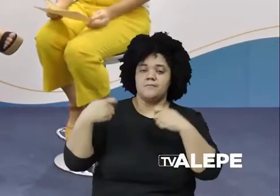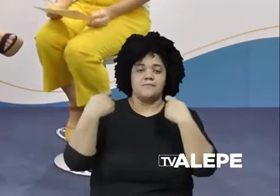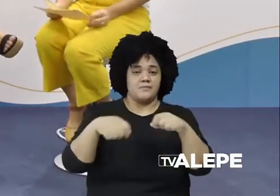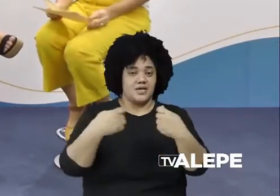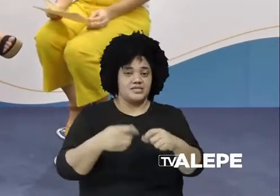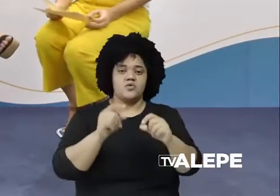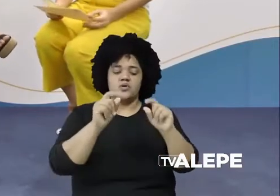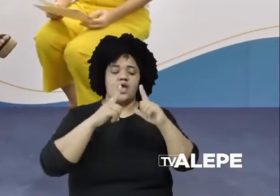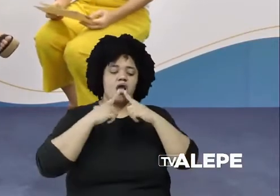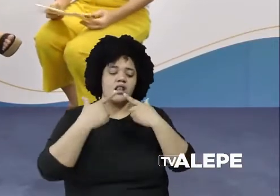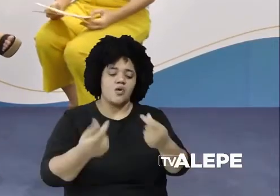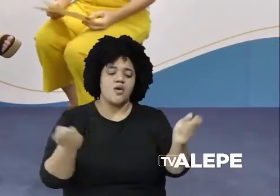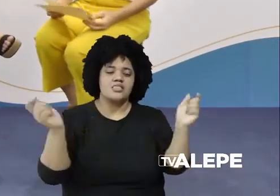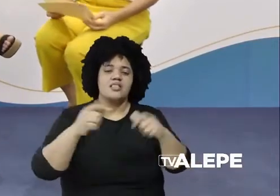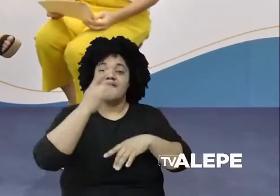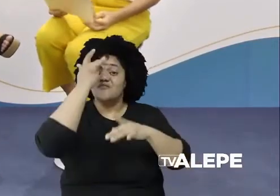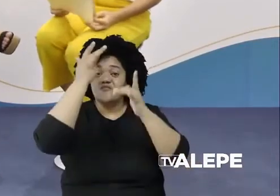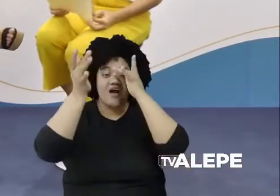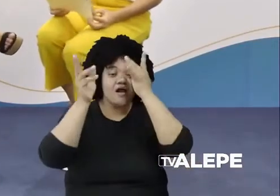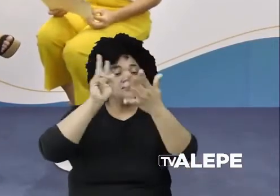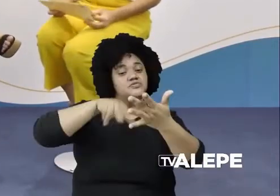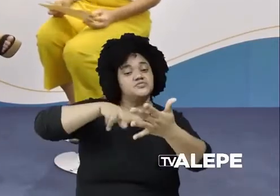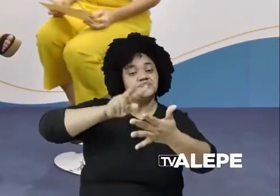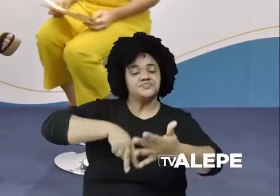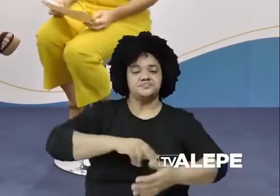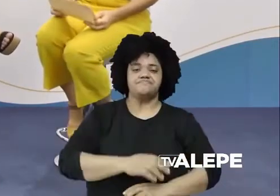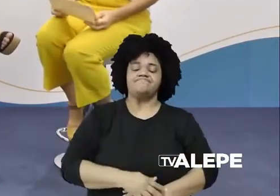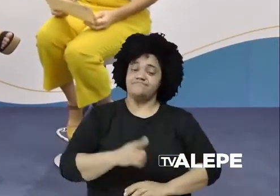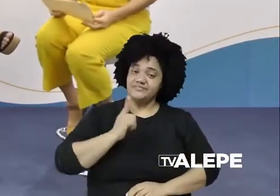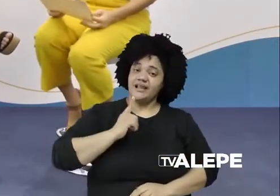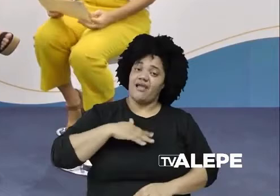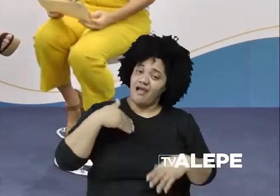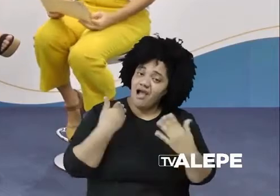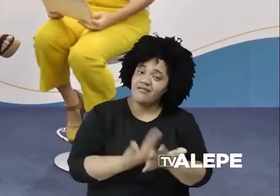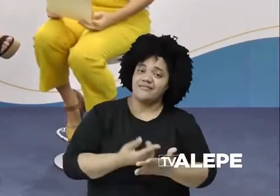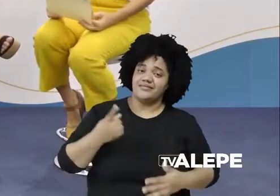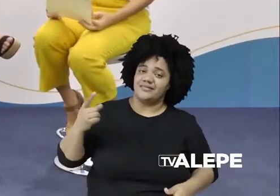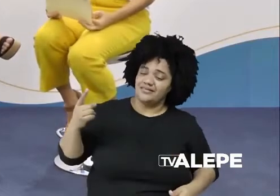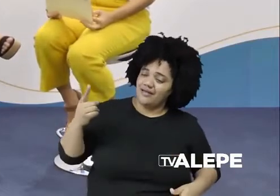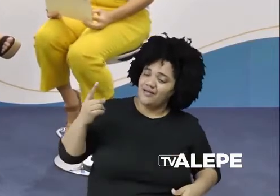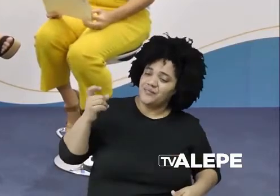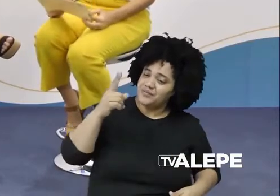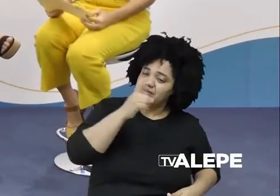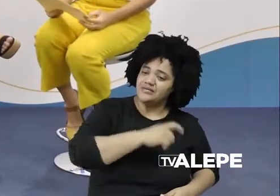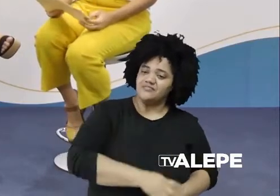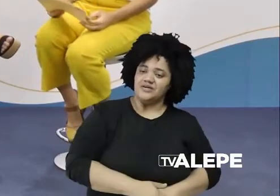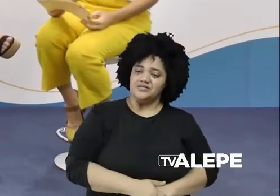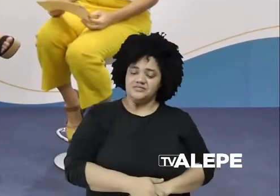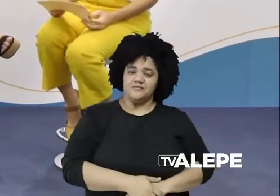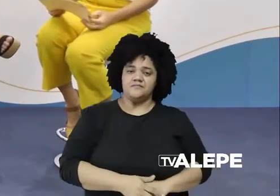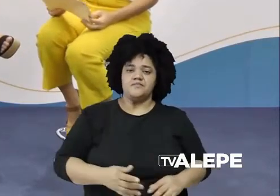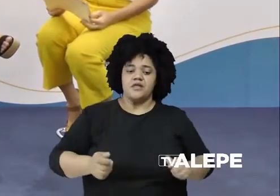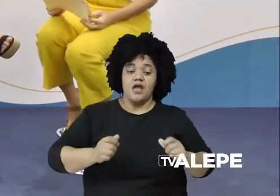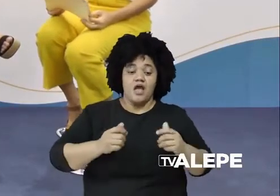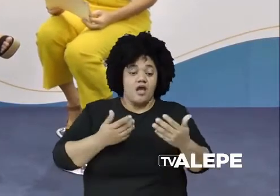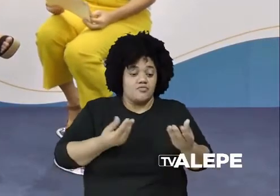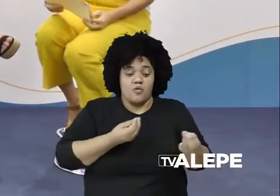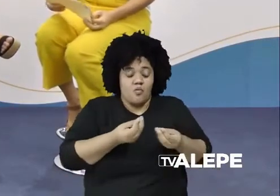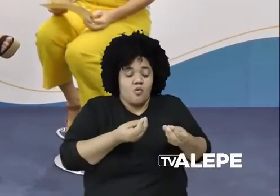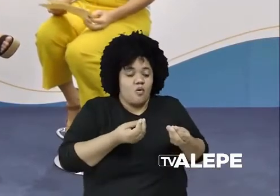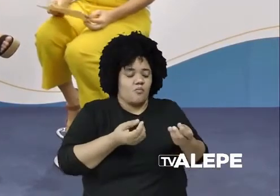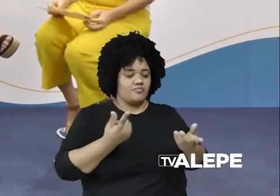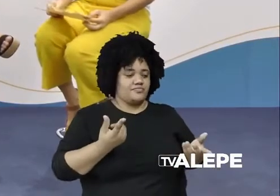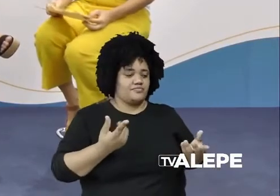linguagem adequada. Então, Luciane tem um desafio, né? Qual o desafio, Luciane, em relação a essa preparação desse